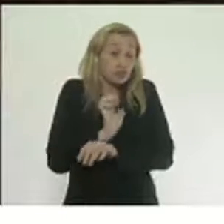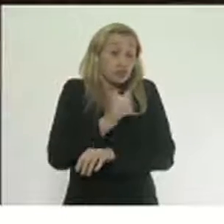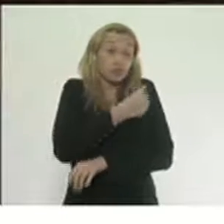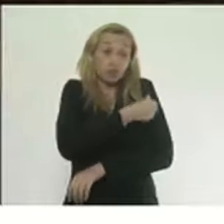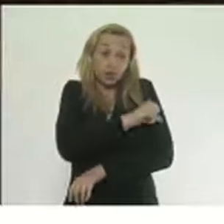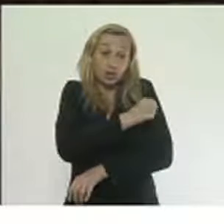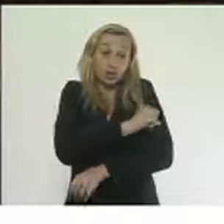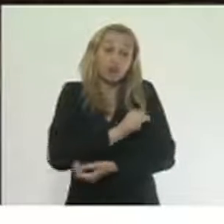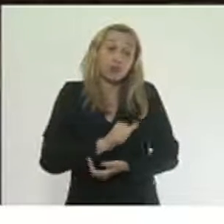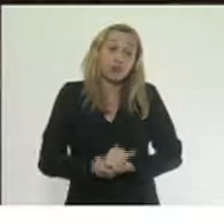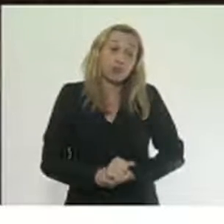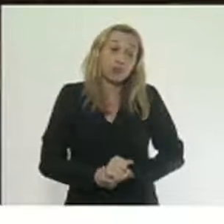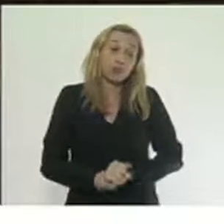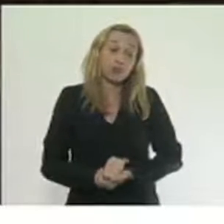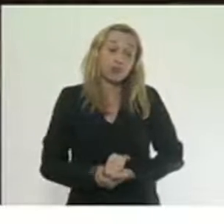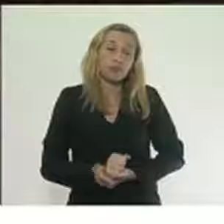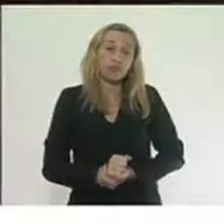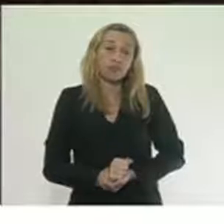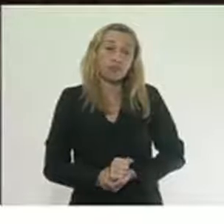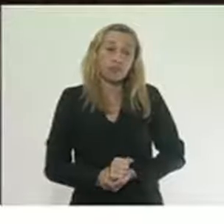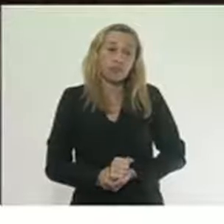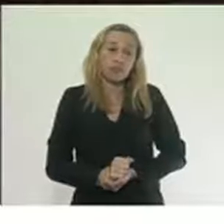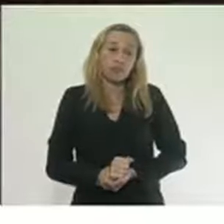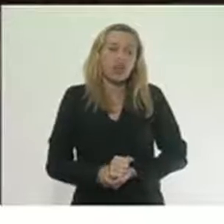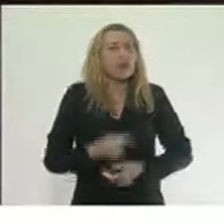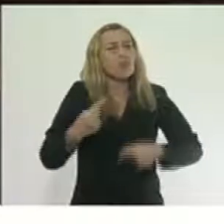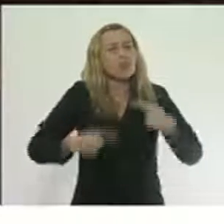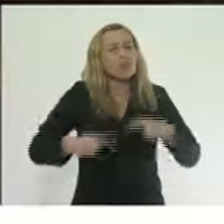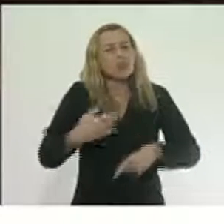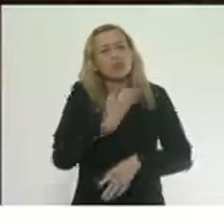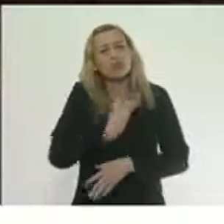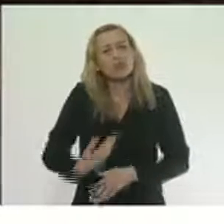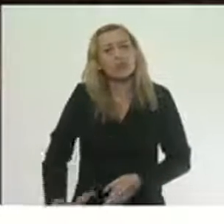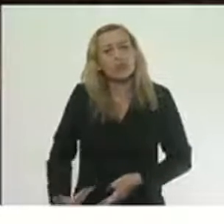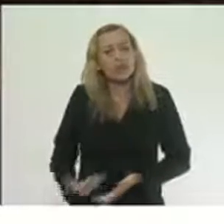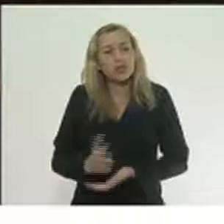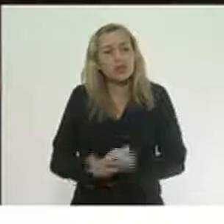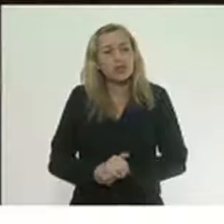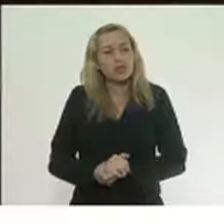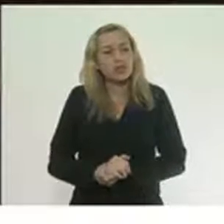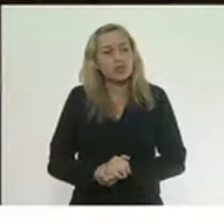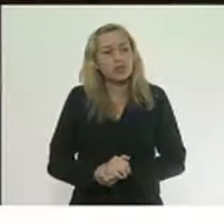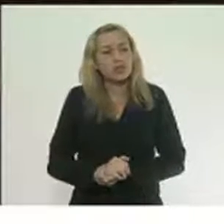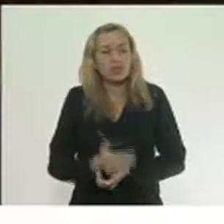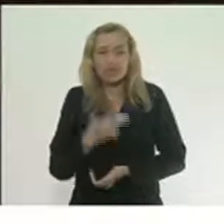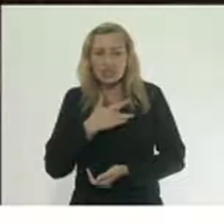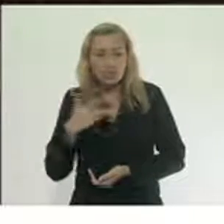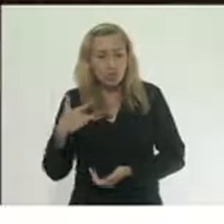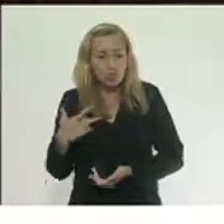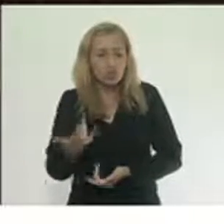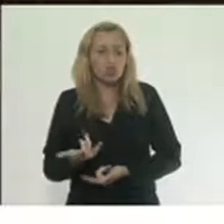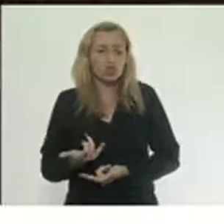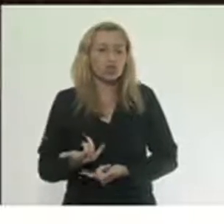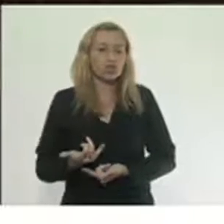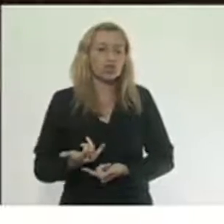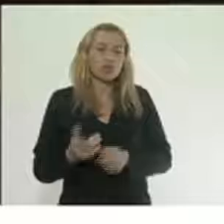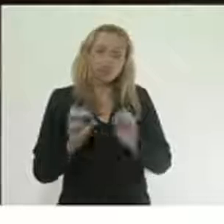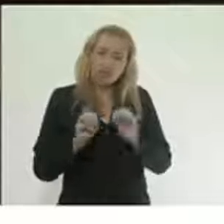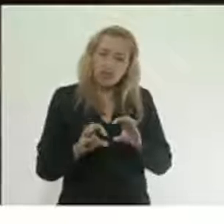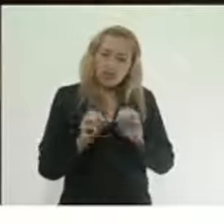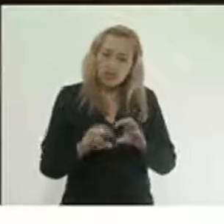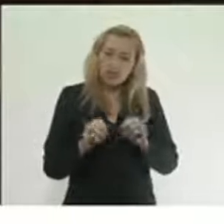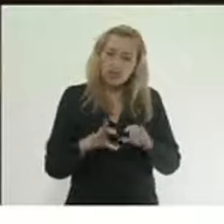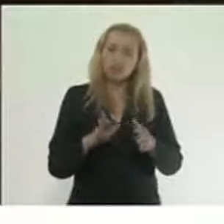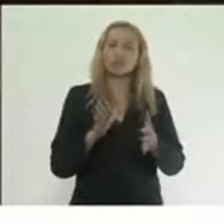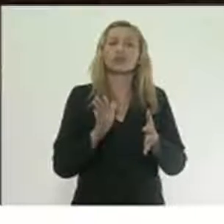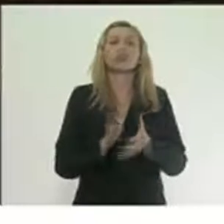de Janeiro, a sua política pública de saúde, a sua política pública de educação,